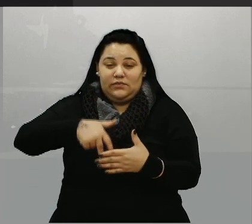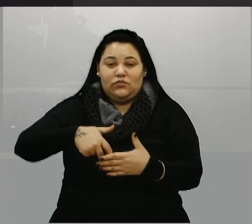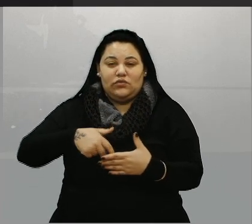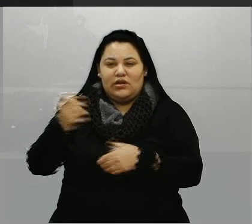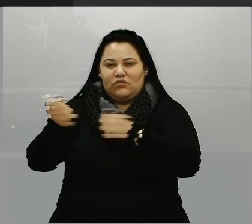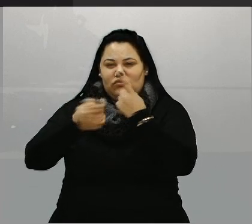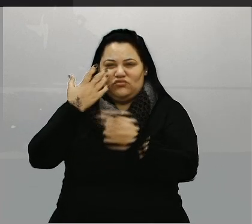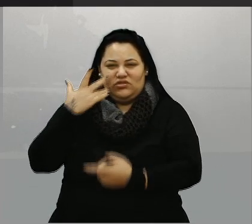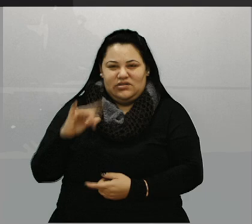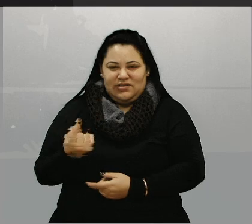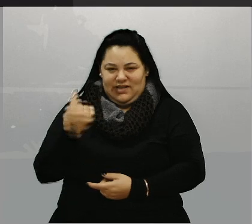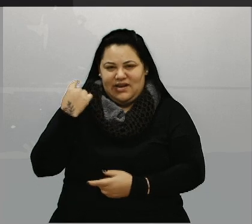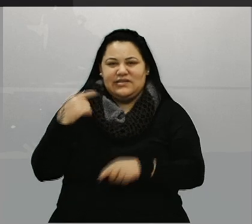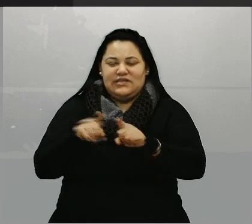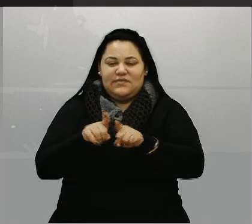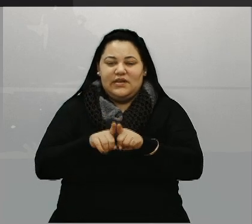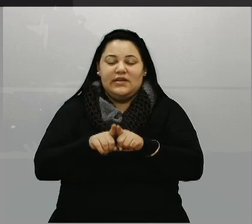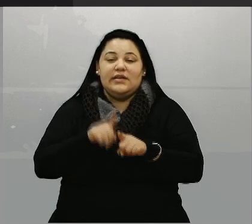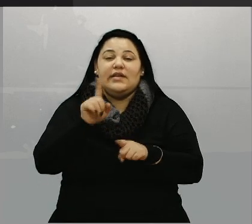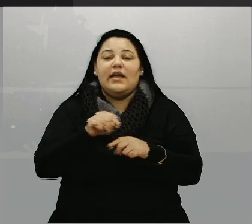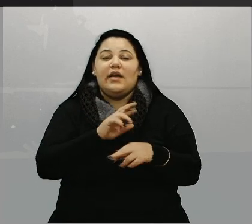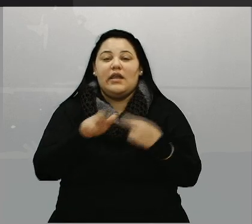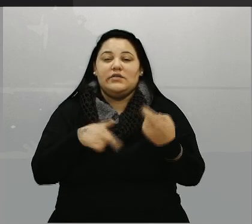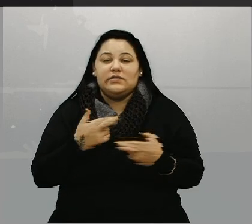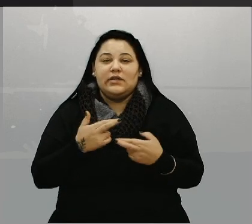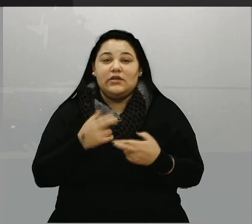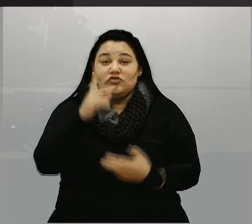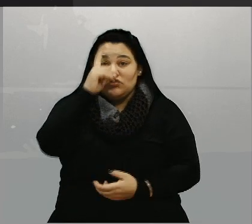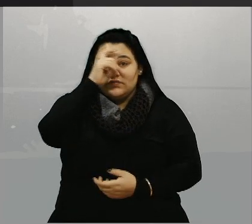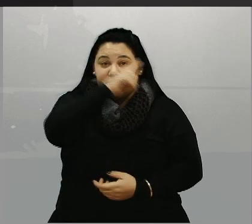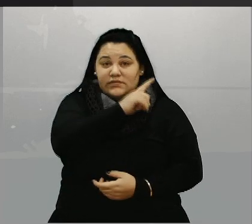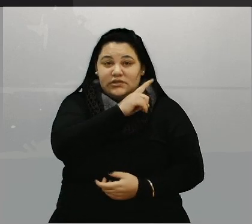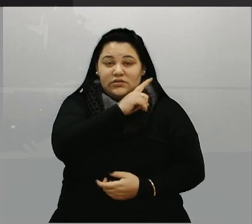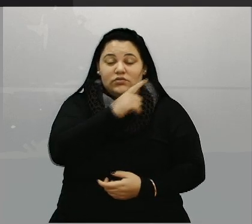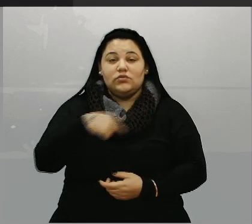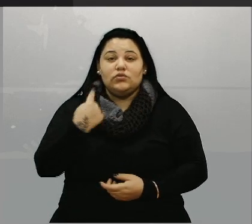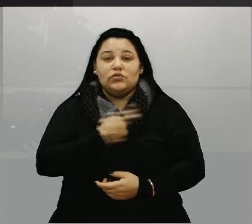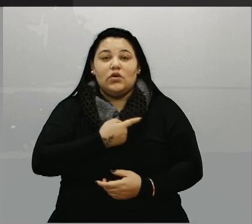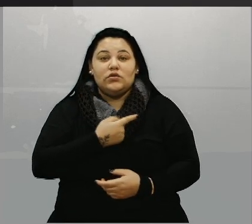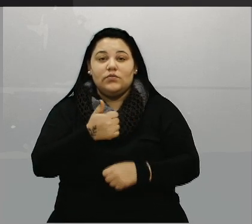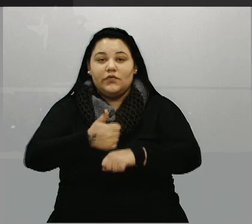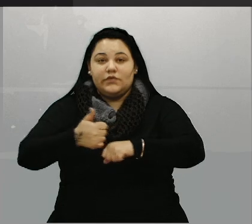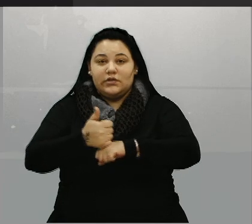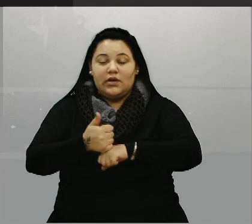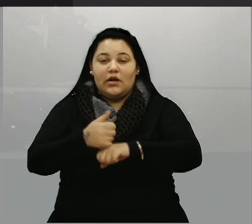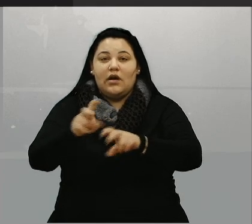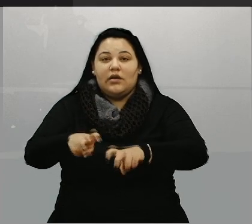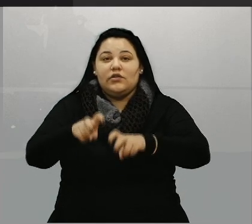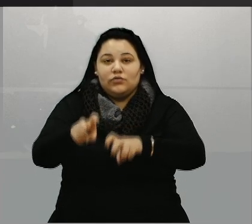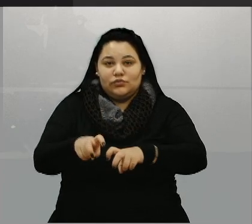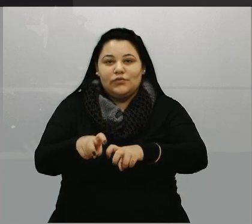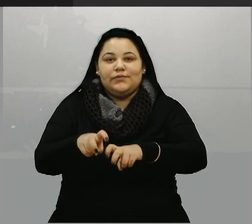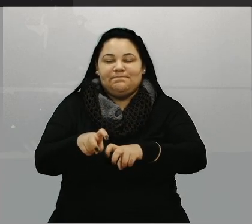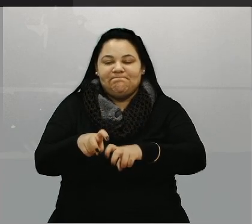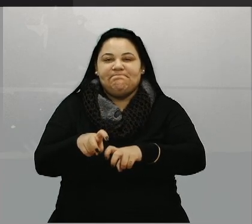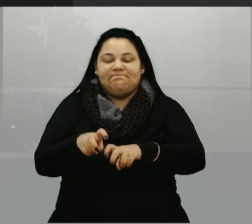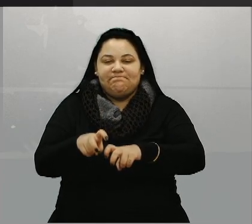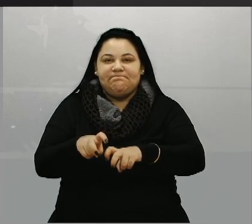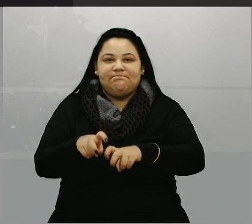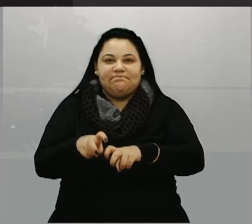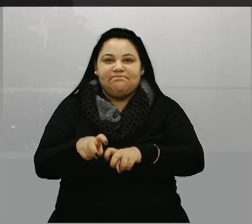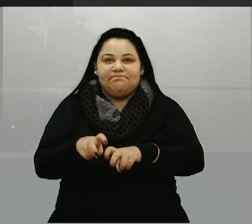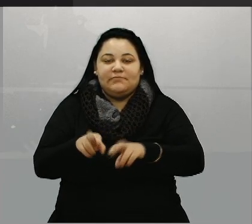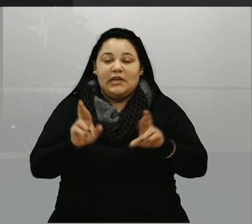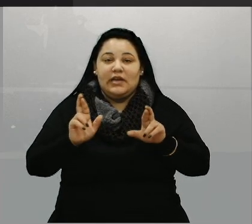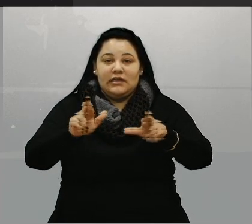atrás, que é a questão da dificuldade dos nossos agricultores, os nossos pequenos agricultores da